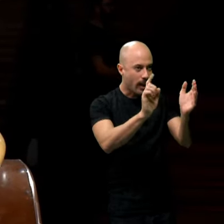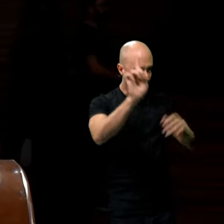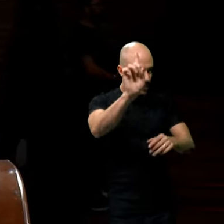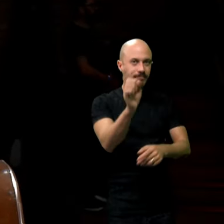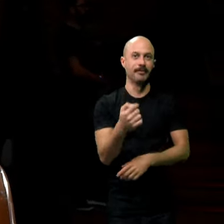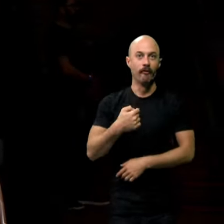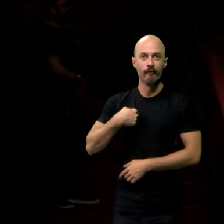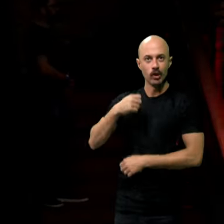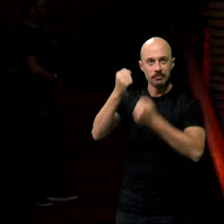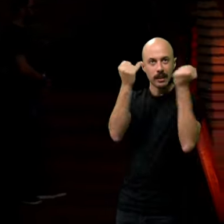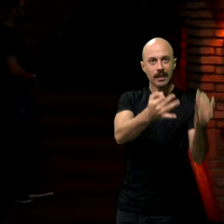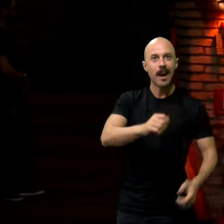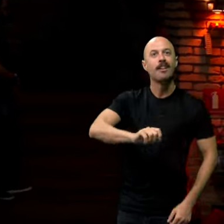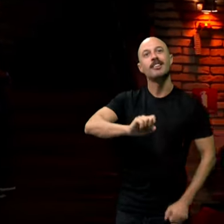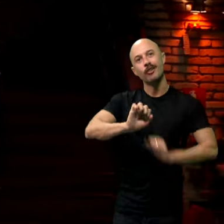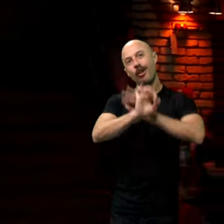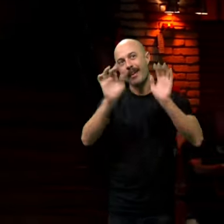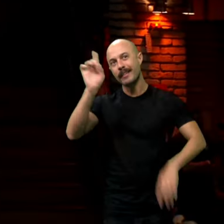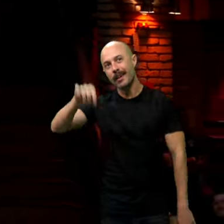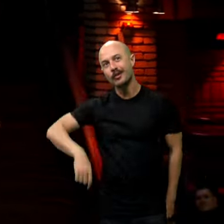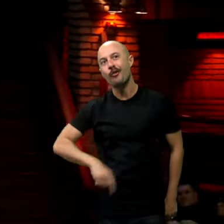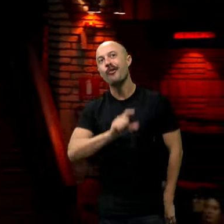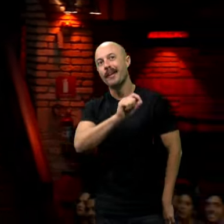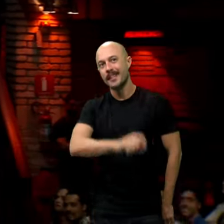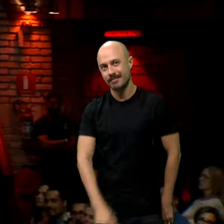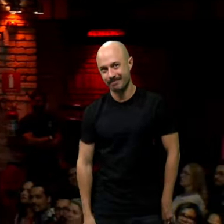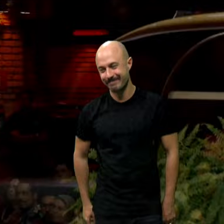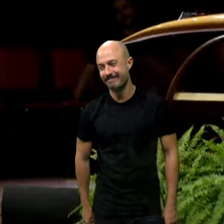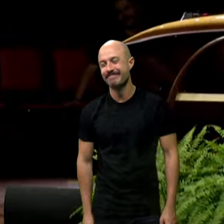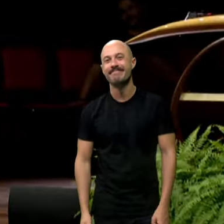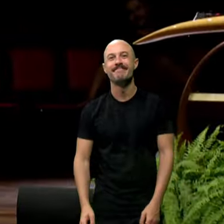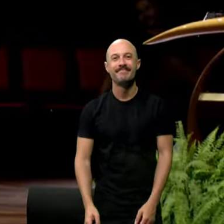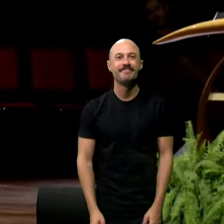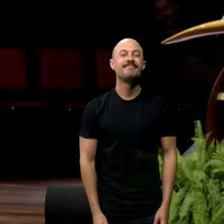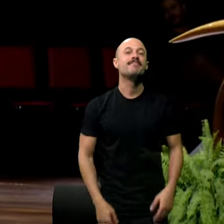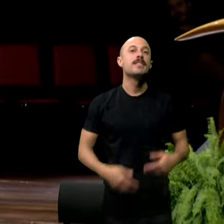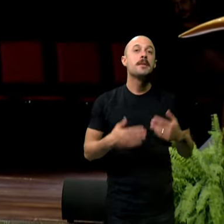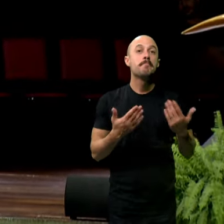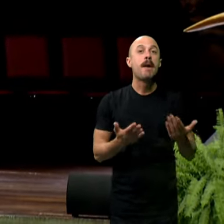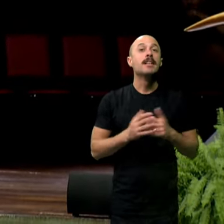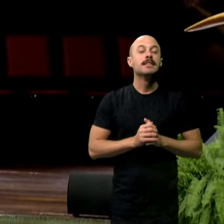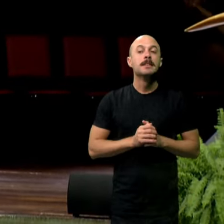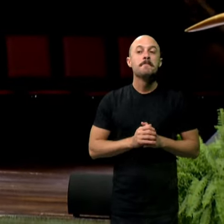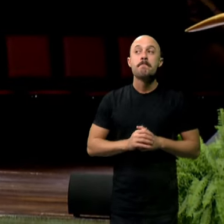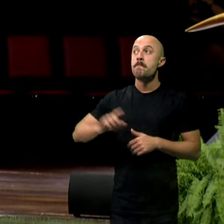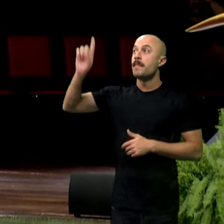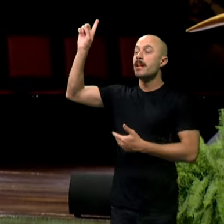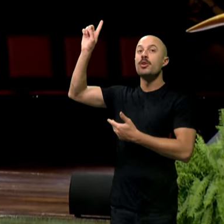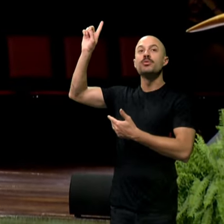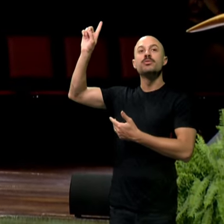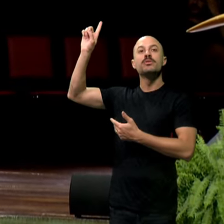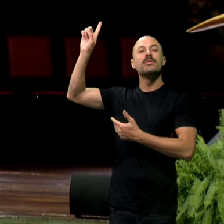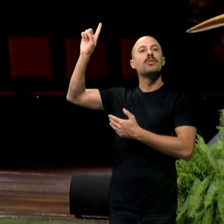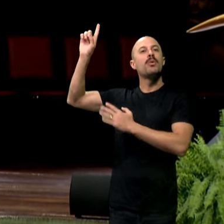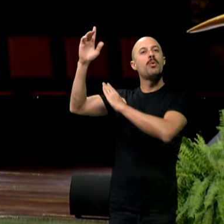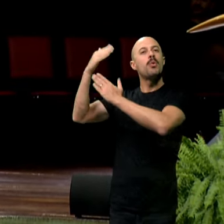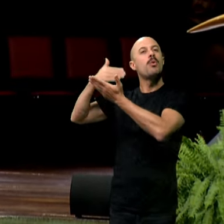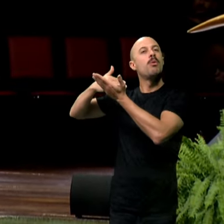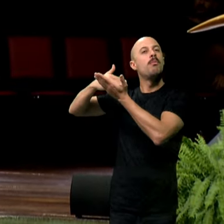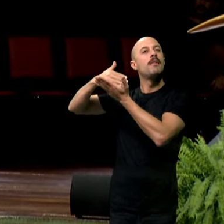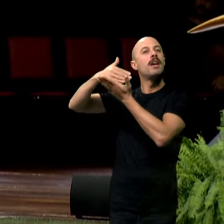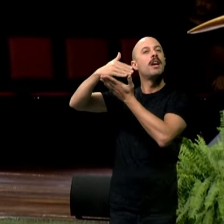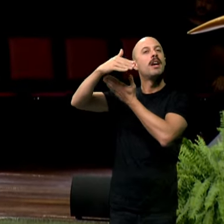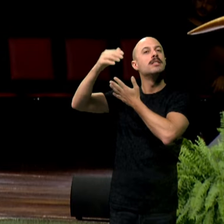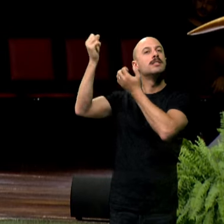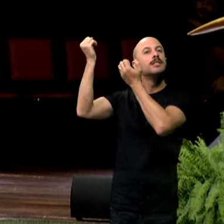Glória a Deus. É que nessa situação, o Senhor vem e começa a falar comigo. Fala